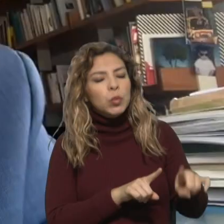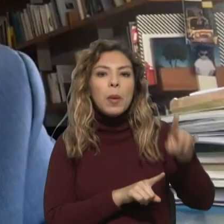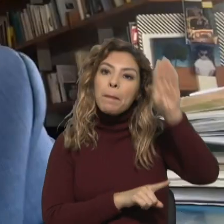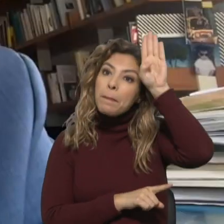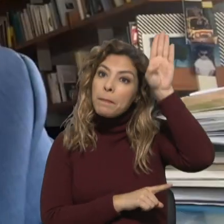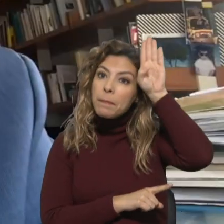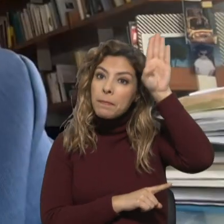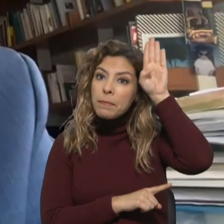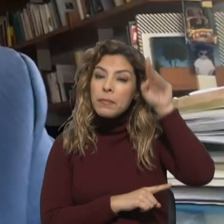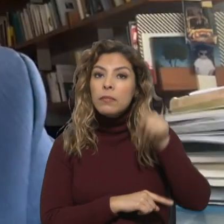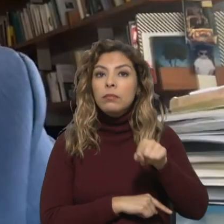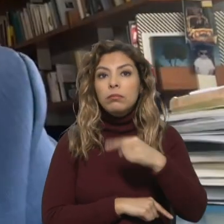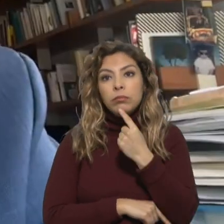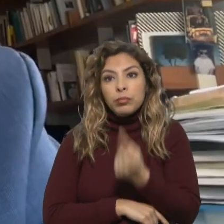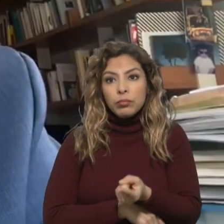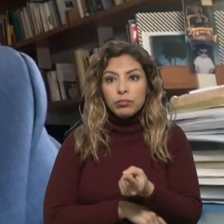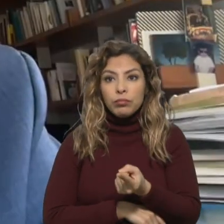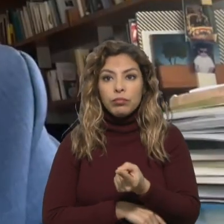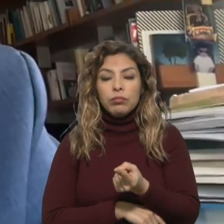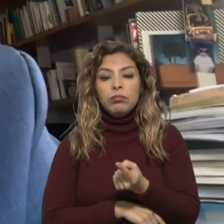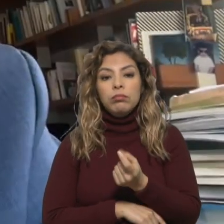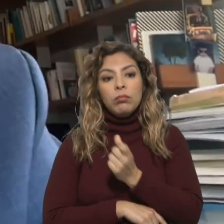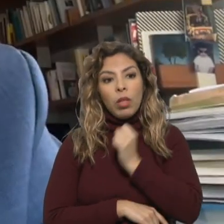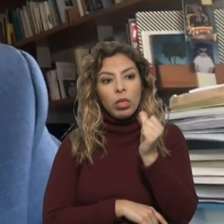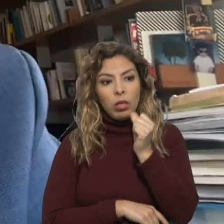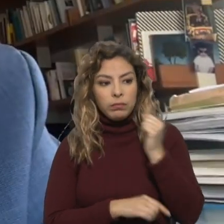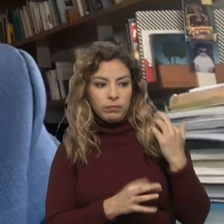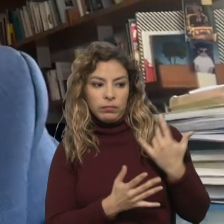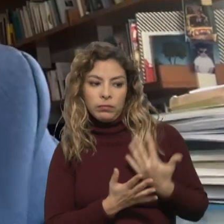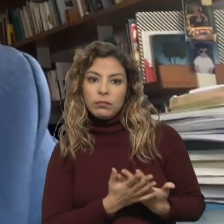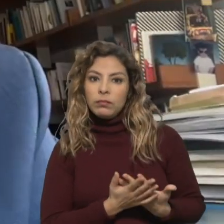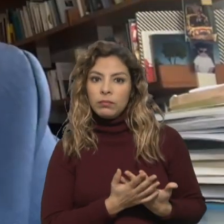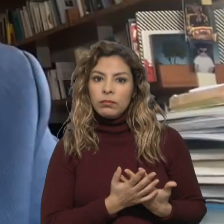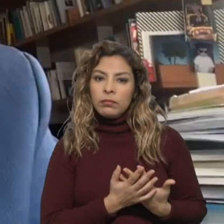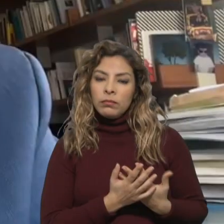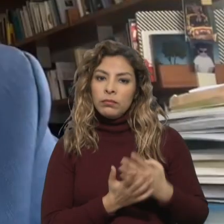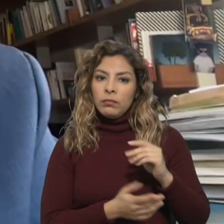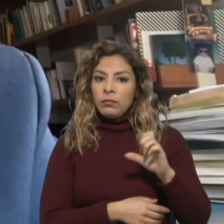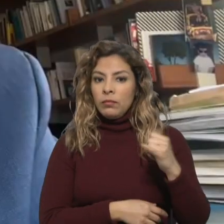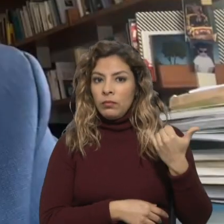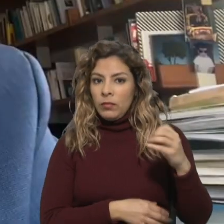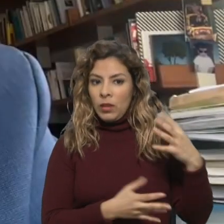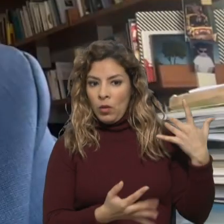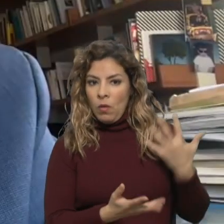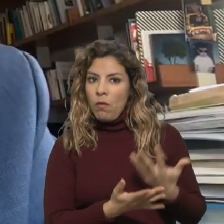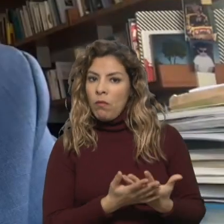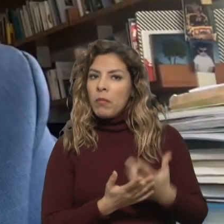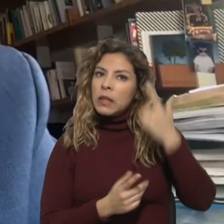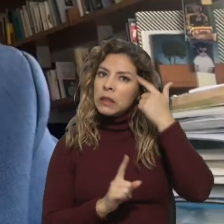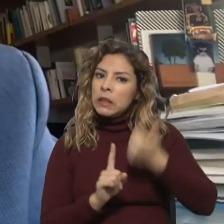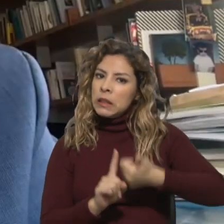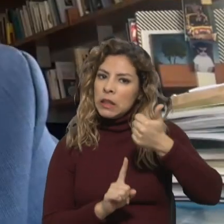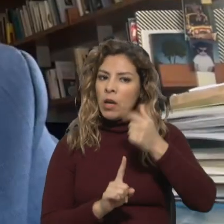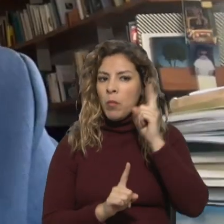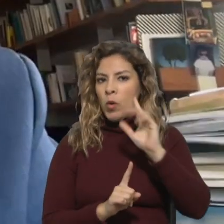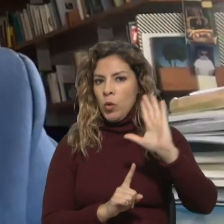aliás, fomos testemunhas neste século XX e que é também muito enriquecedor para o ministério